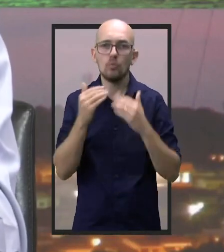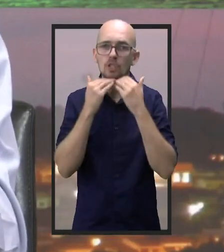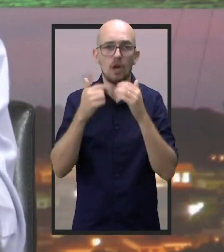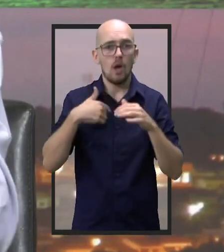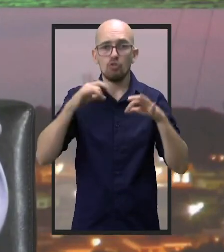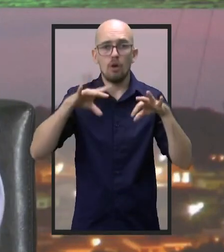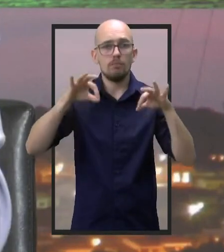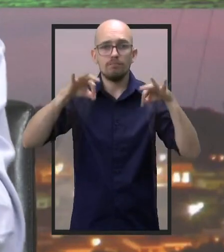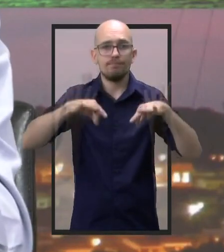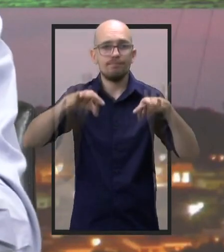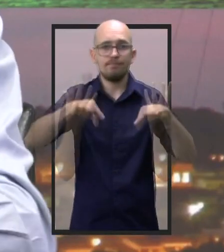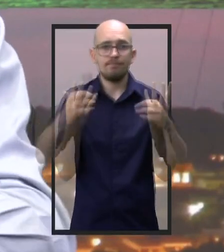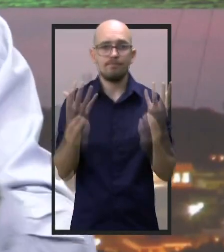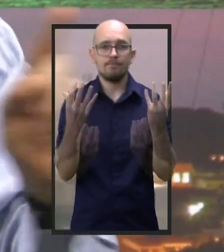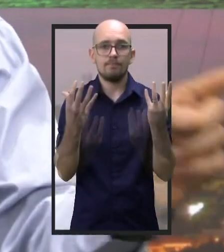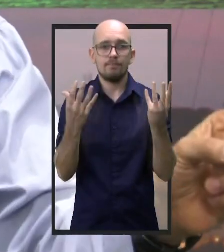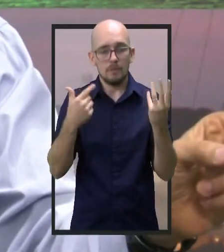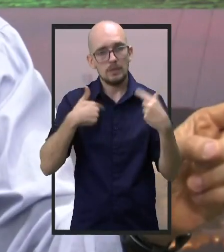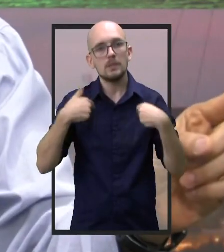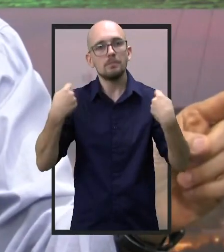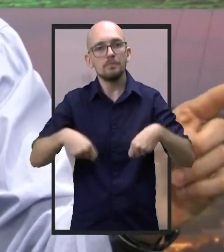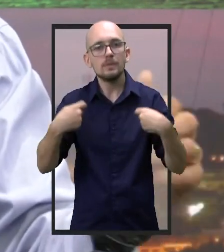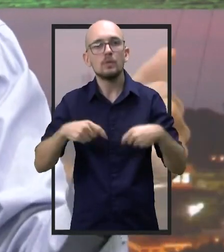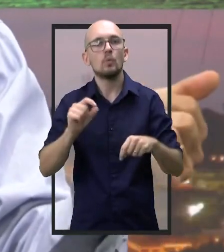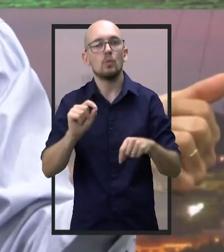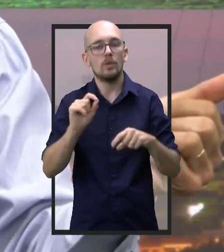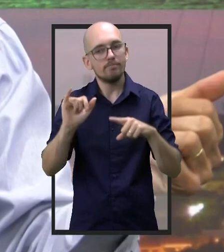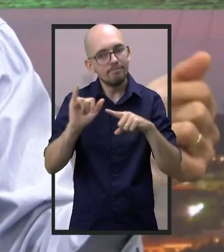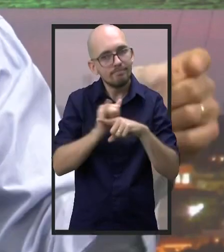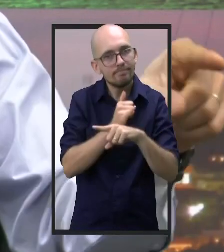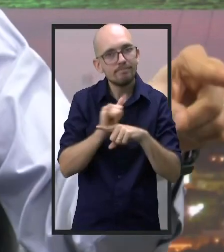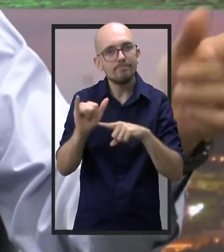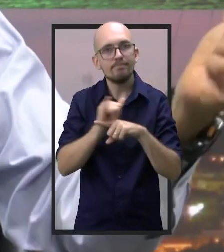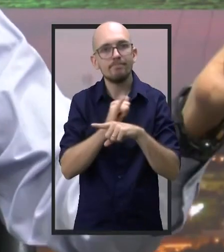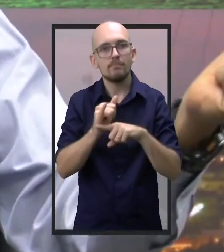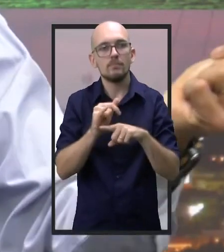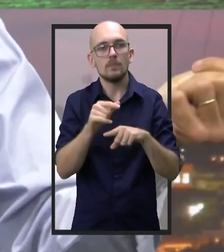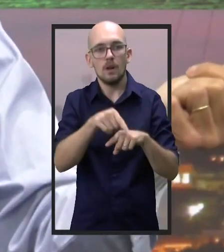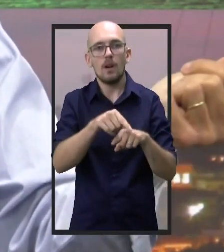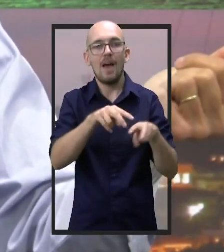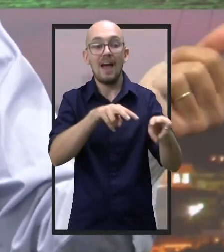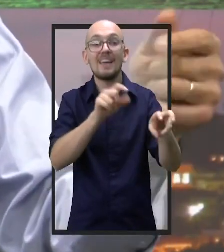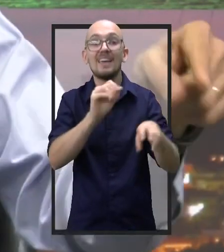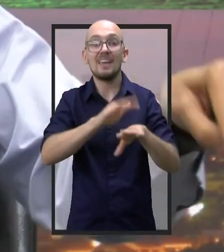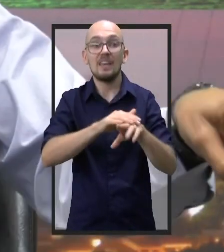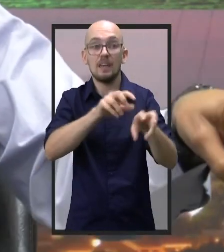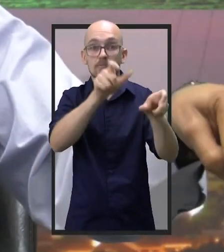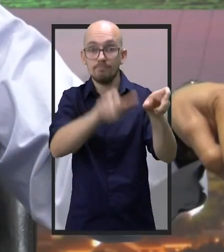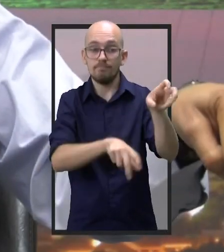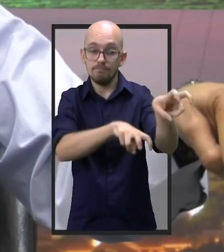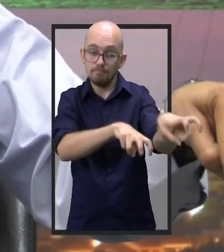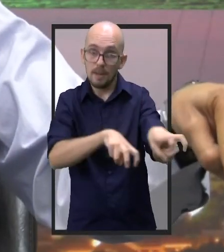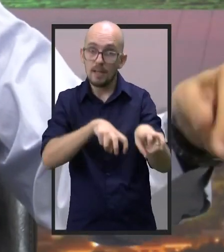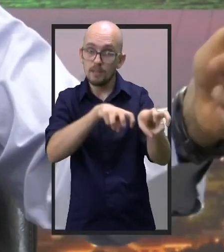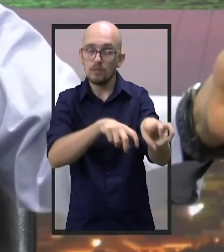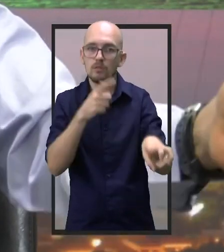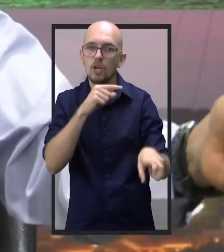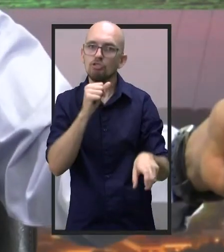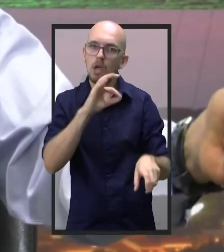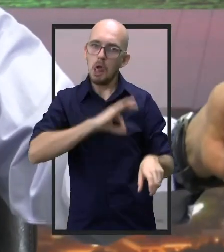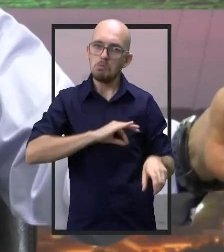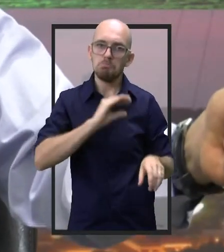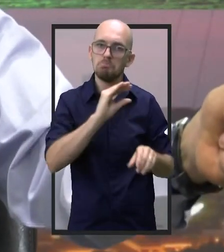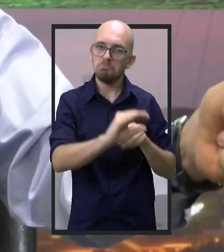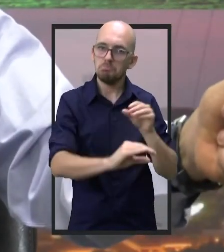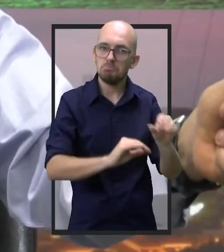ter recurso para levar o nosso produtor renda, para que ele leve a receita à sua família, mantenha ele no campo, não